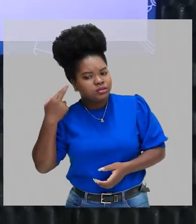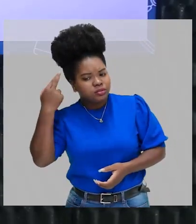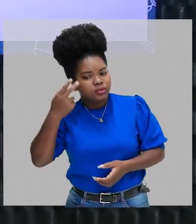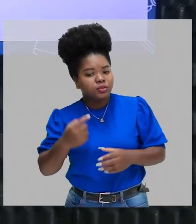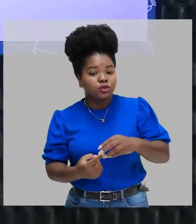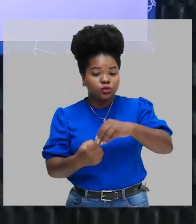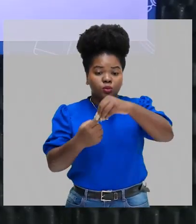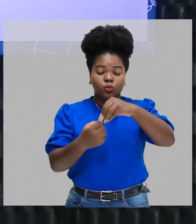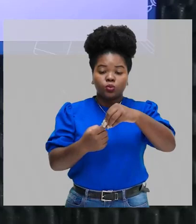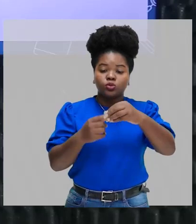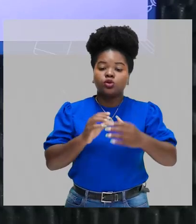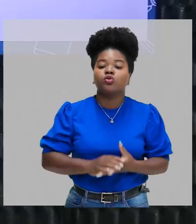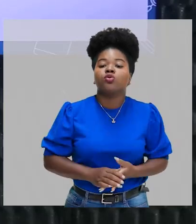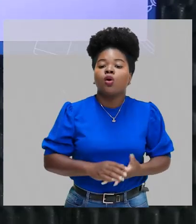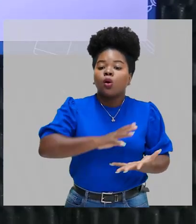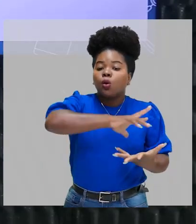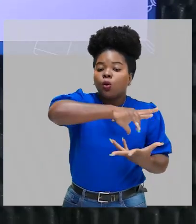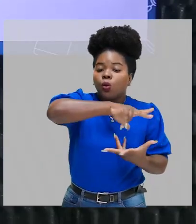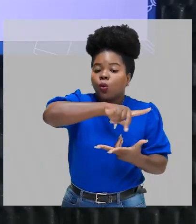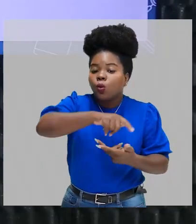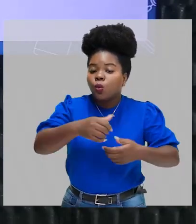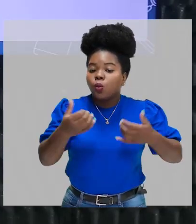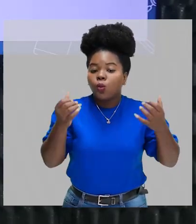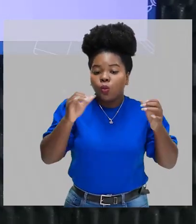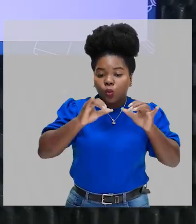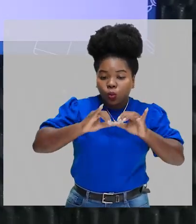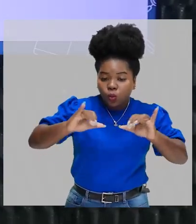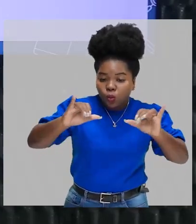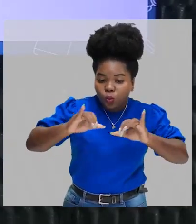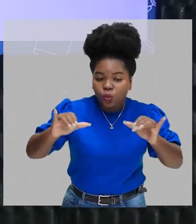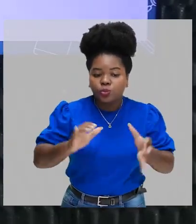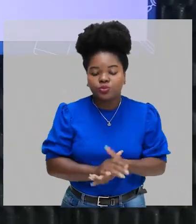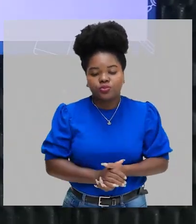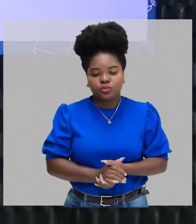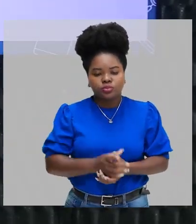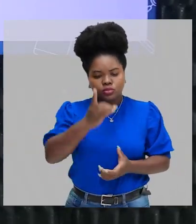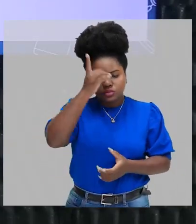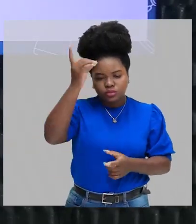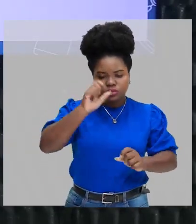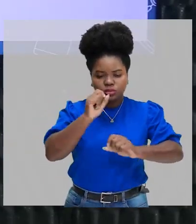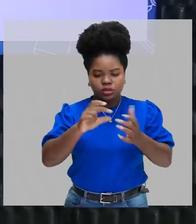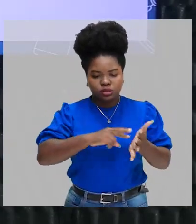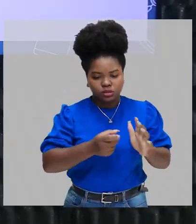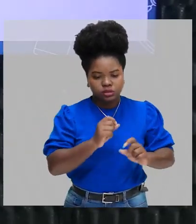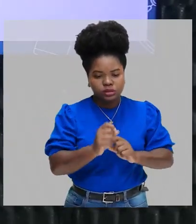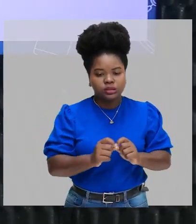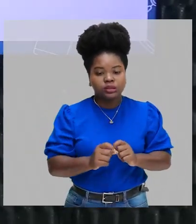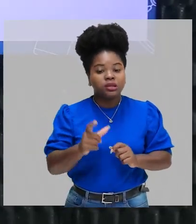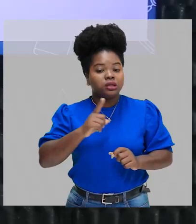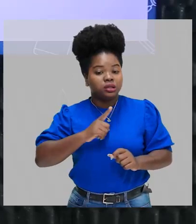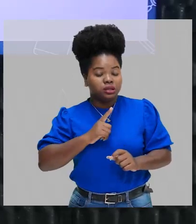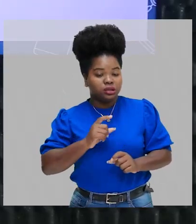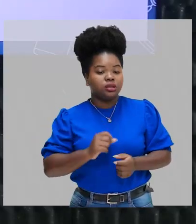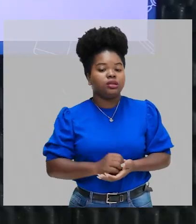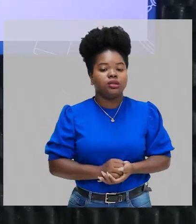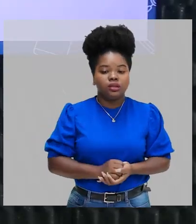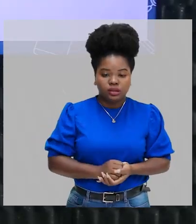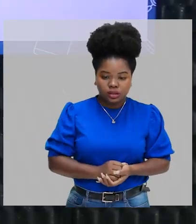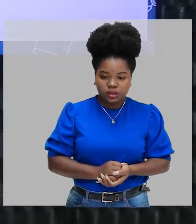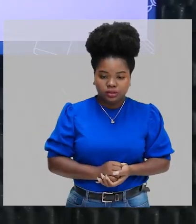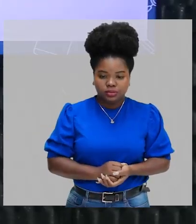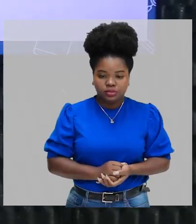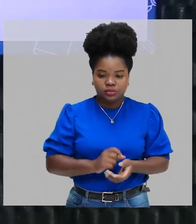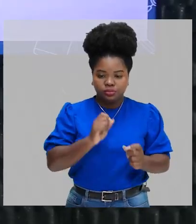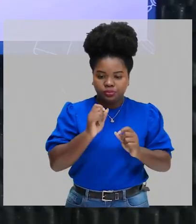a globalização. É a ideia de que existe um caminho, que é o caminho inevitável da